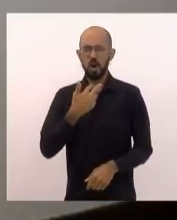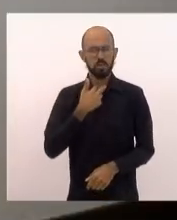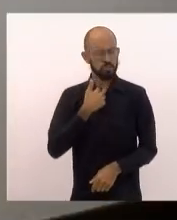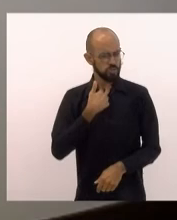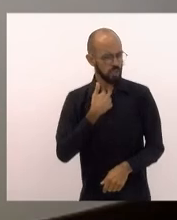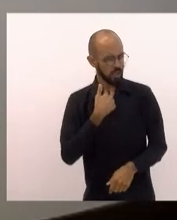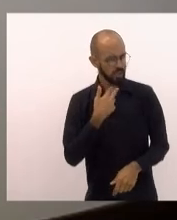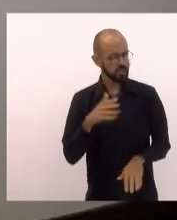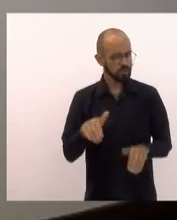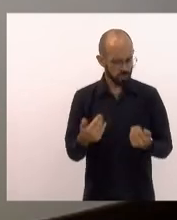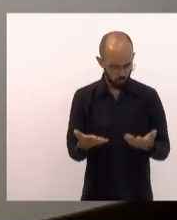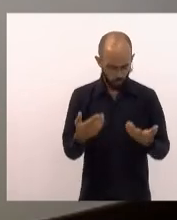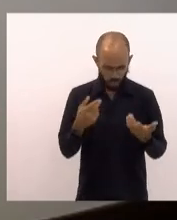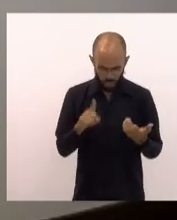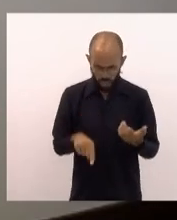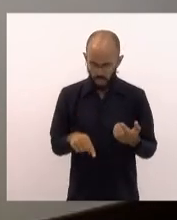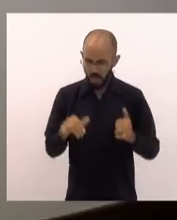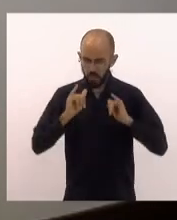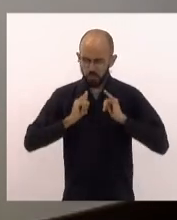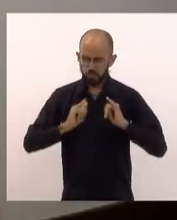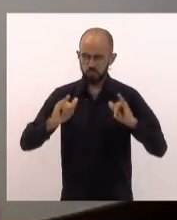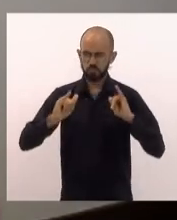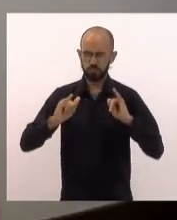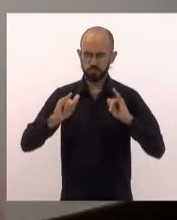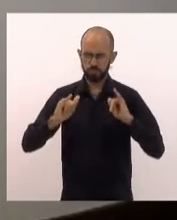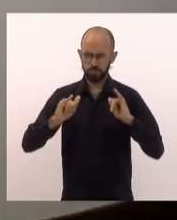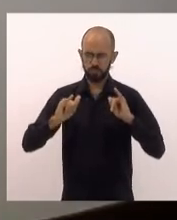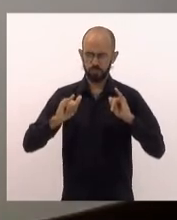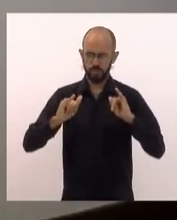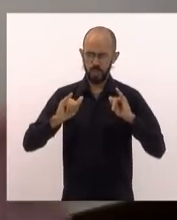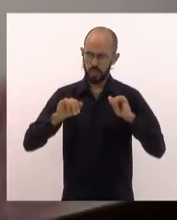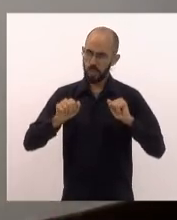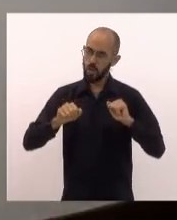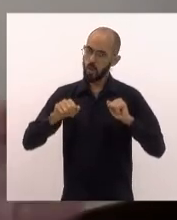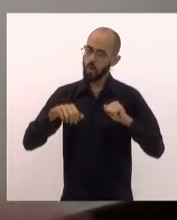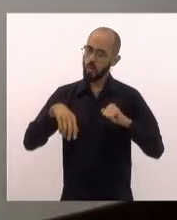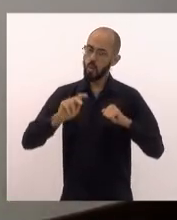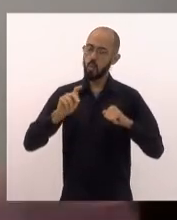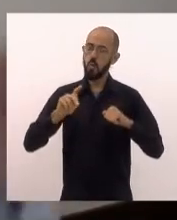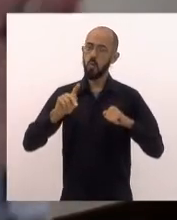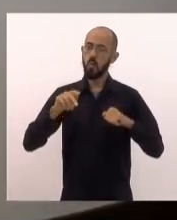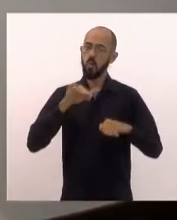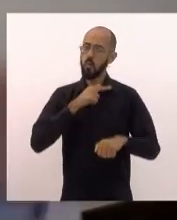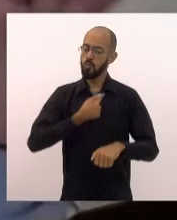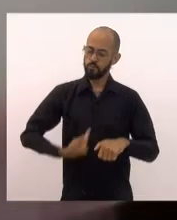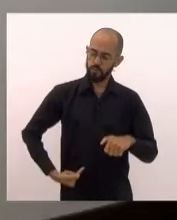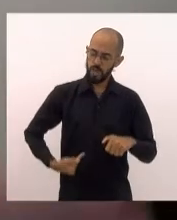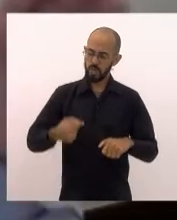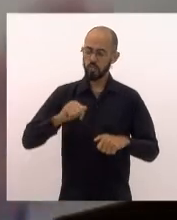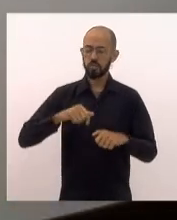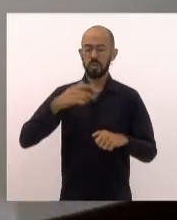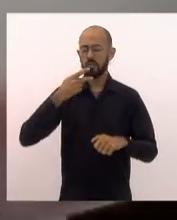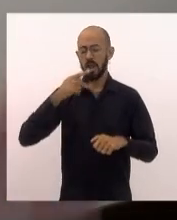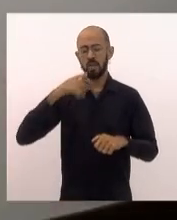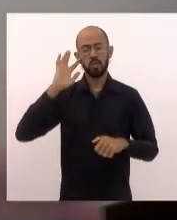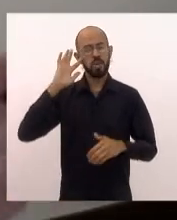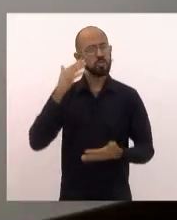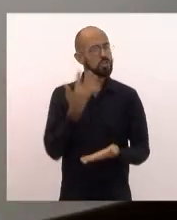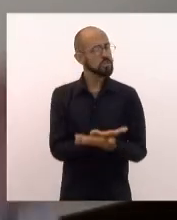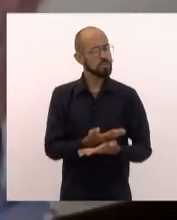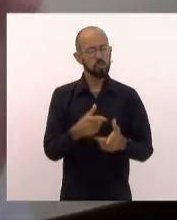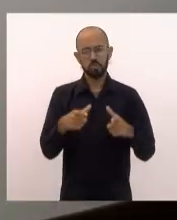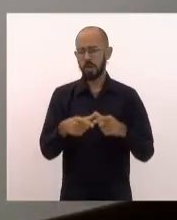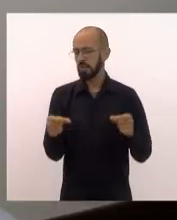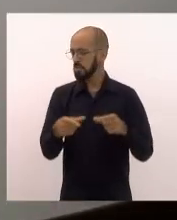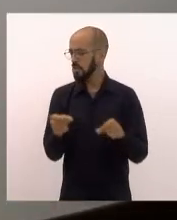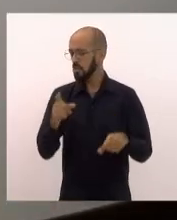aqui, porque, contrariamente ao que o Palácio Guanabara está dizendo, a decisão de Brasília não resolve o dilema do Rio de Janeiro